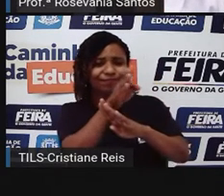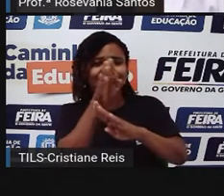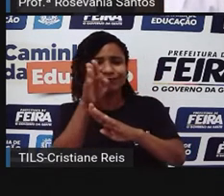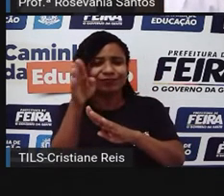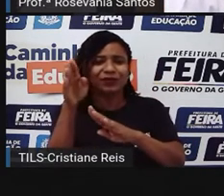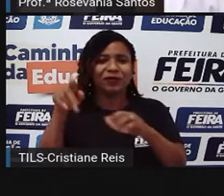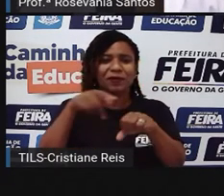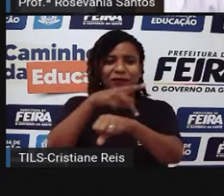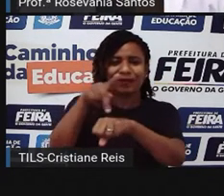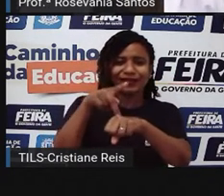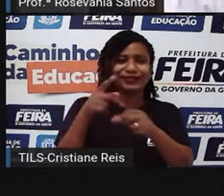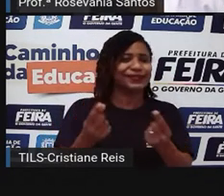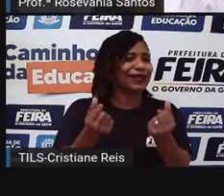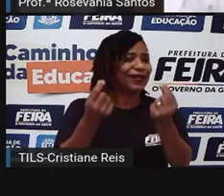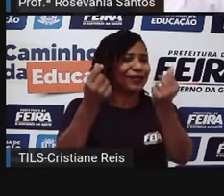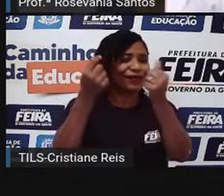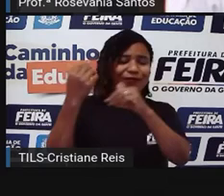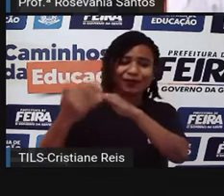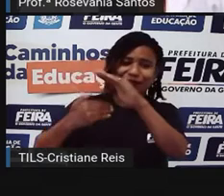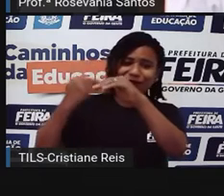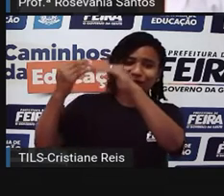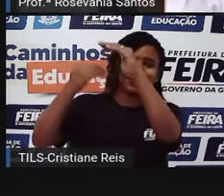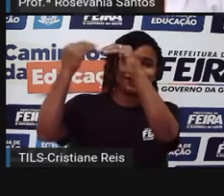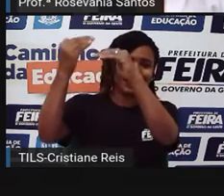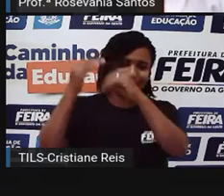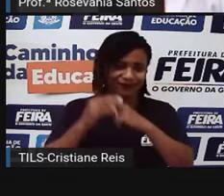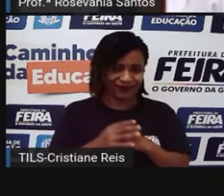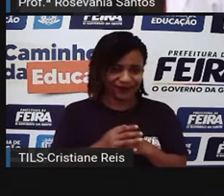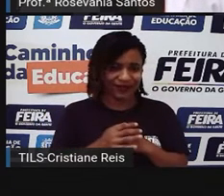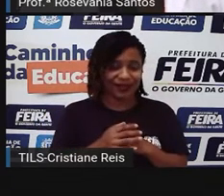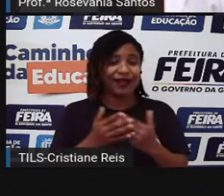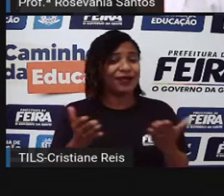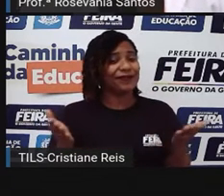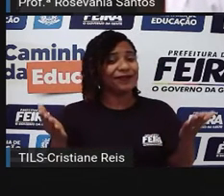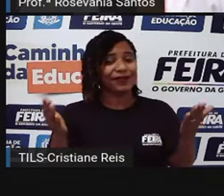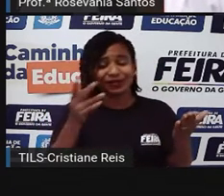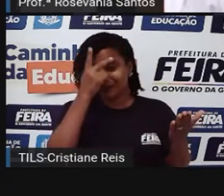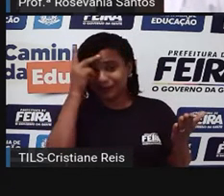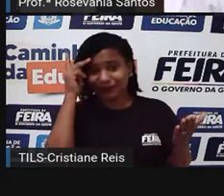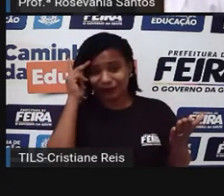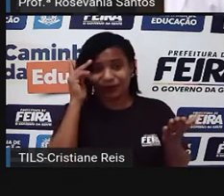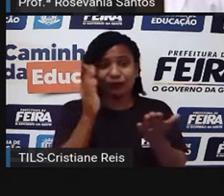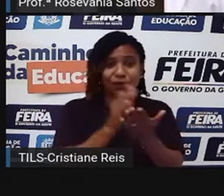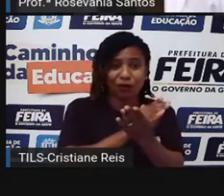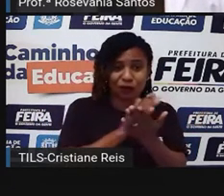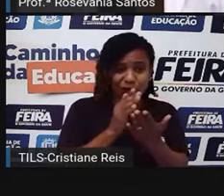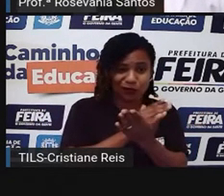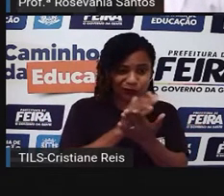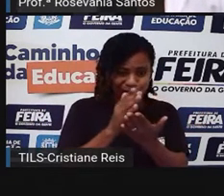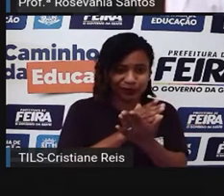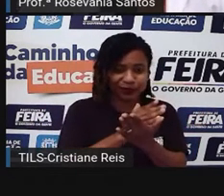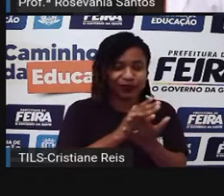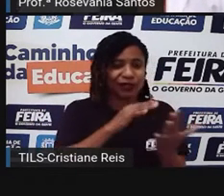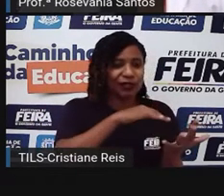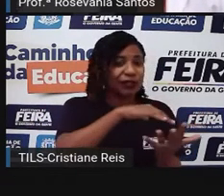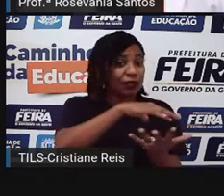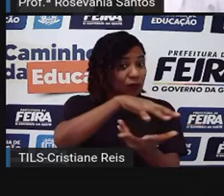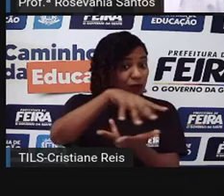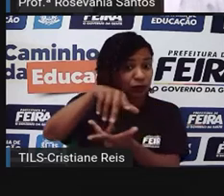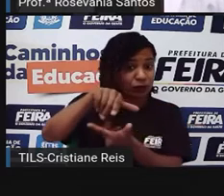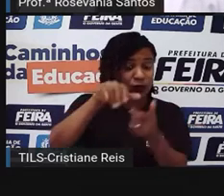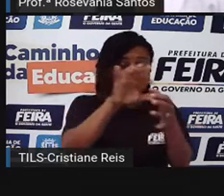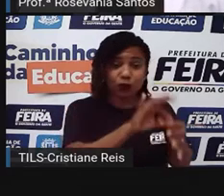primeiros motivos, mas muitas pessoas, elas, nesse mundo globalizado, né, que a gente está vivendo hoje, elas estão migrando,